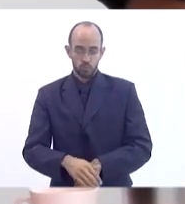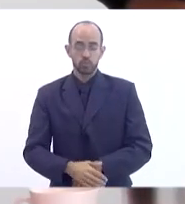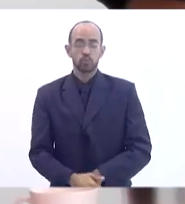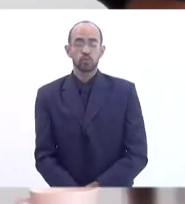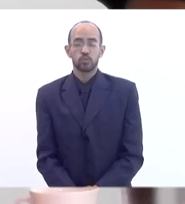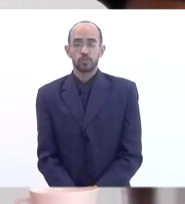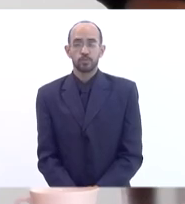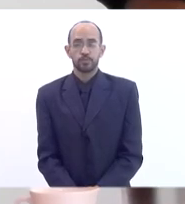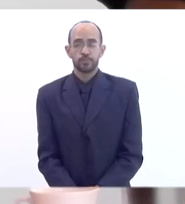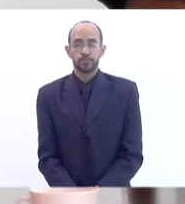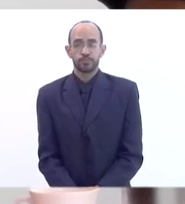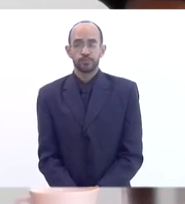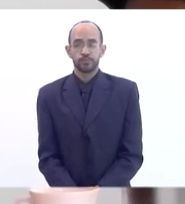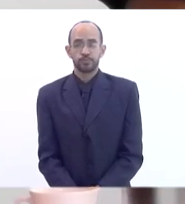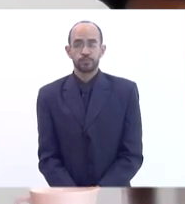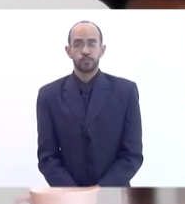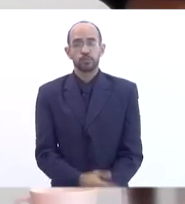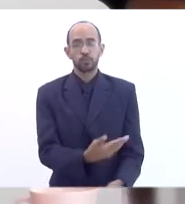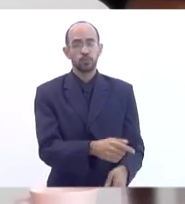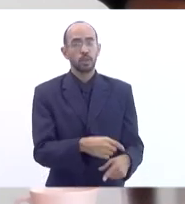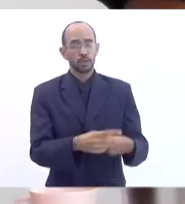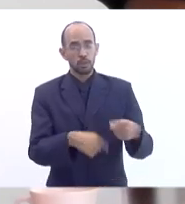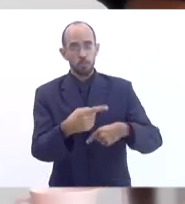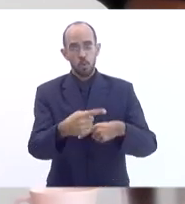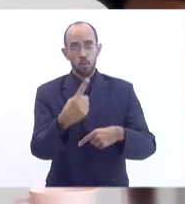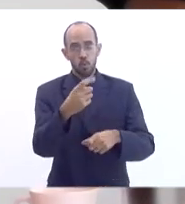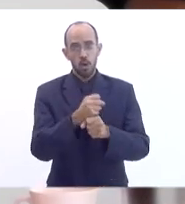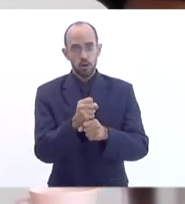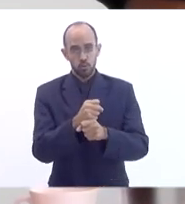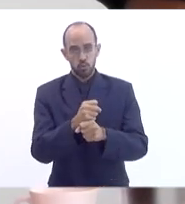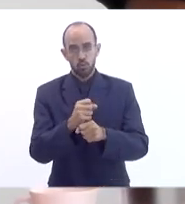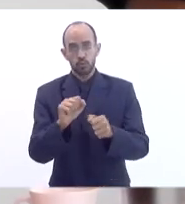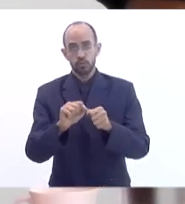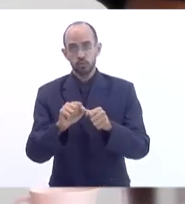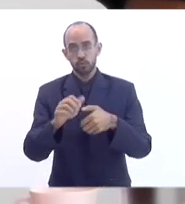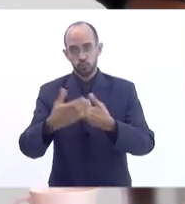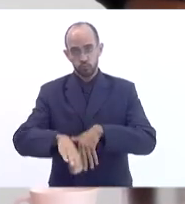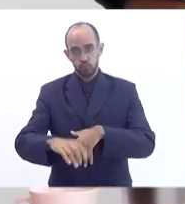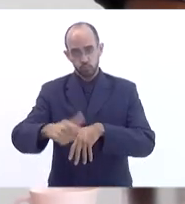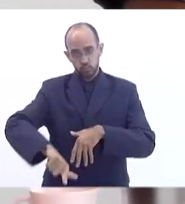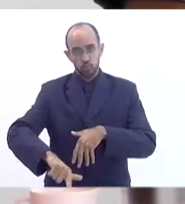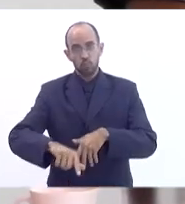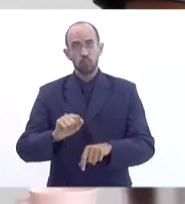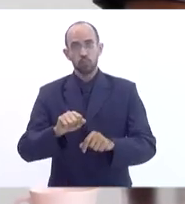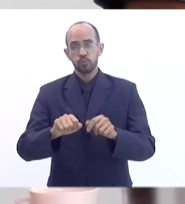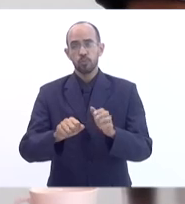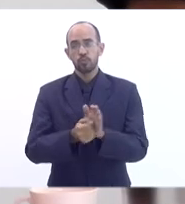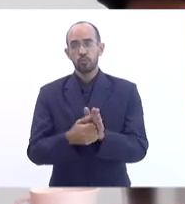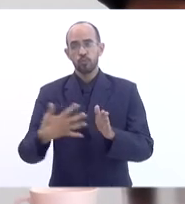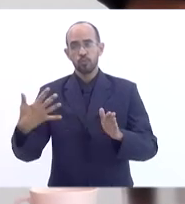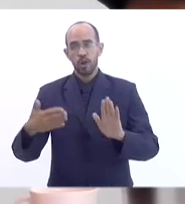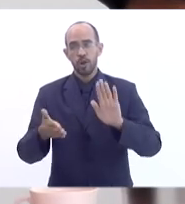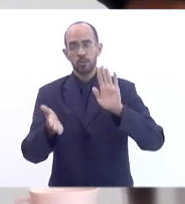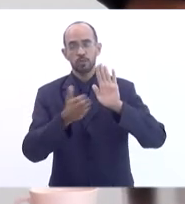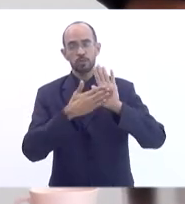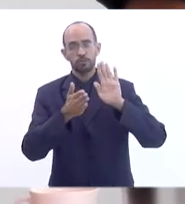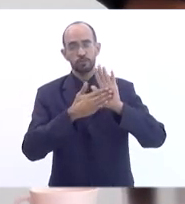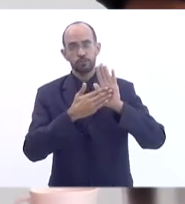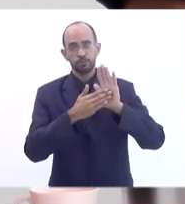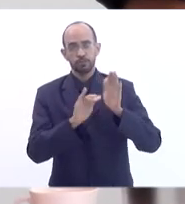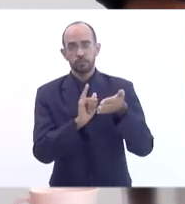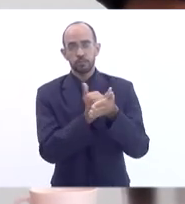Na verdade chama-se o outro concurso um ano depois multi candidatos que se inscreveram cumprindo o